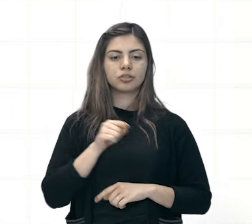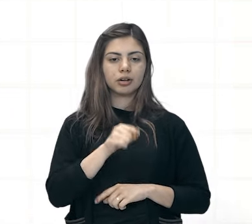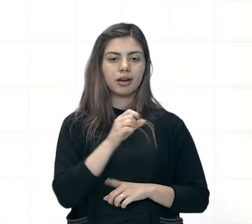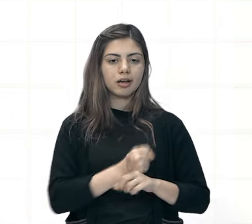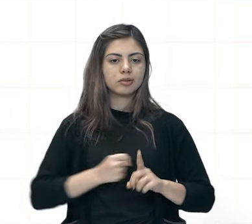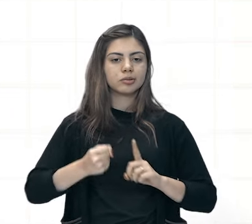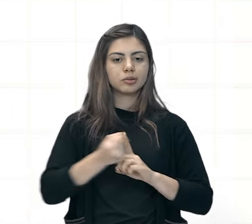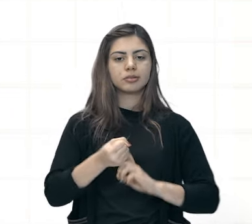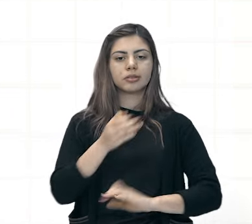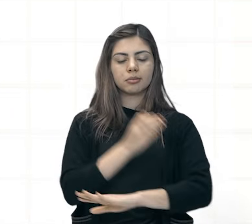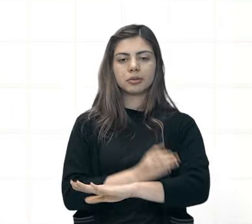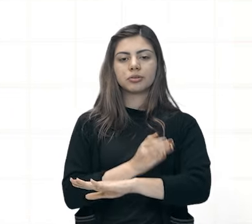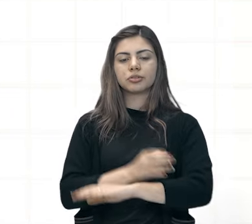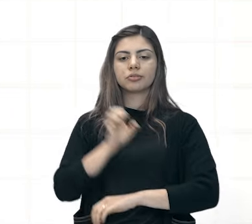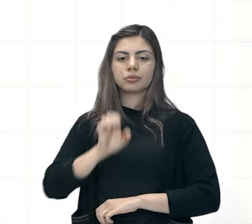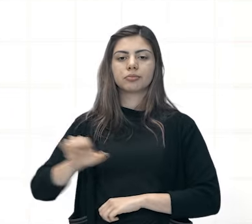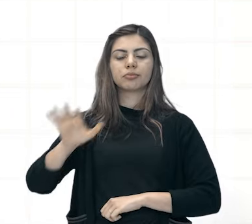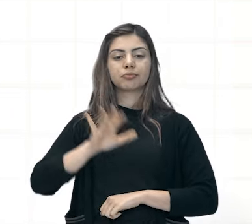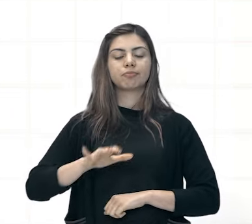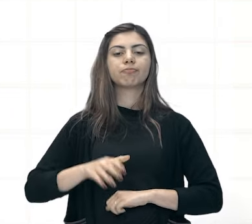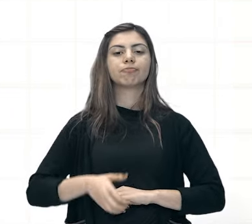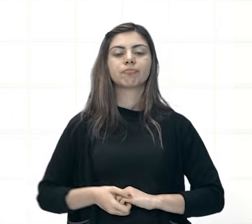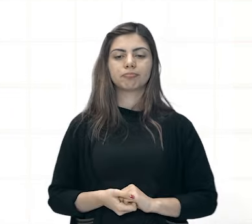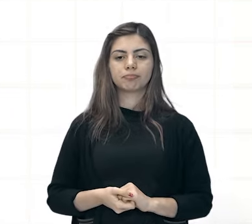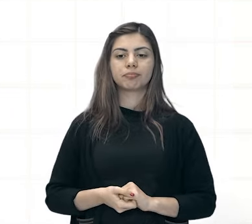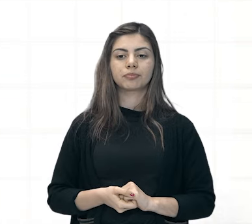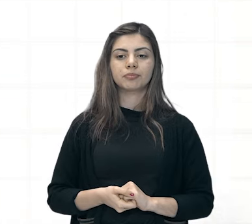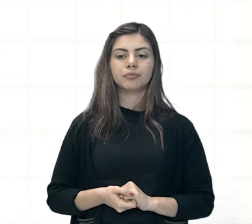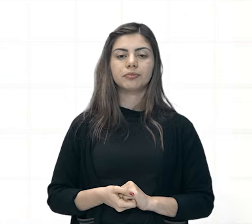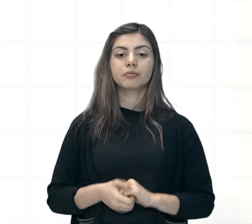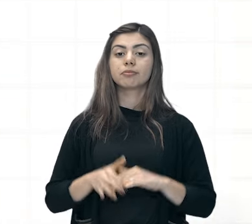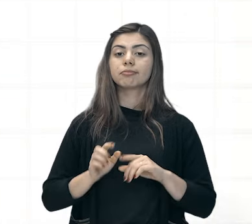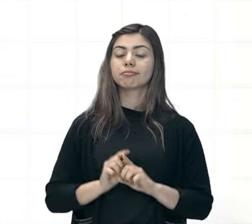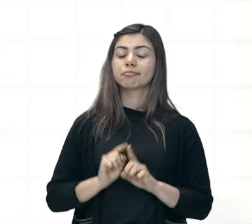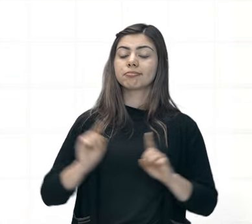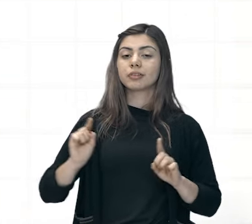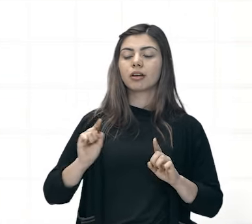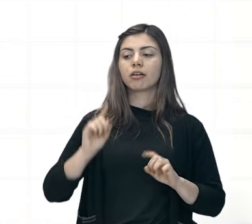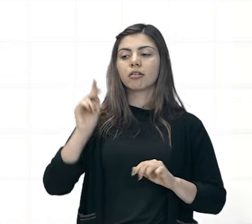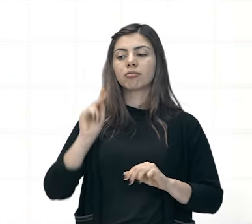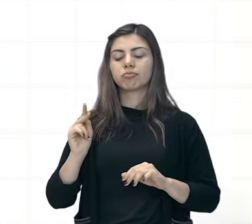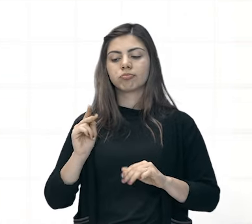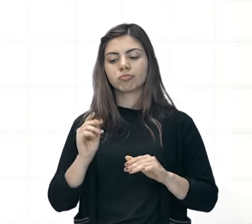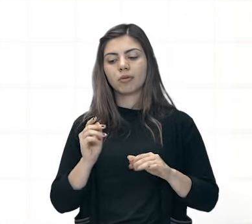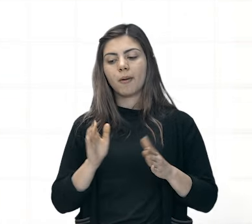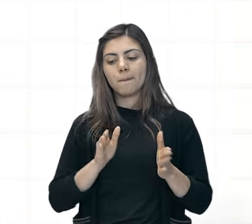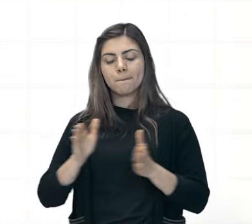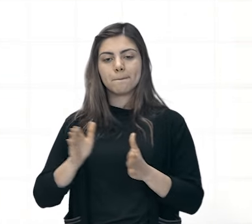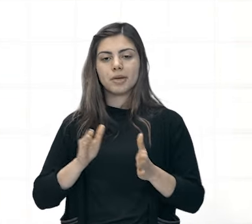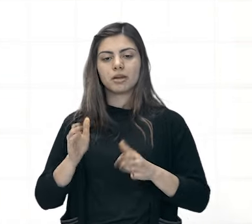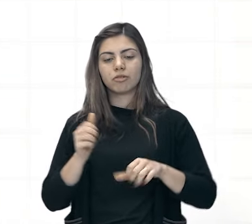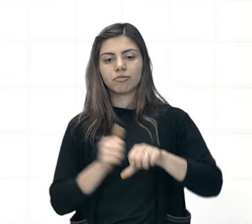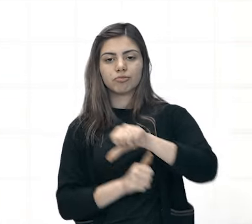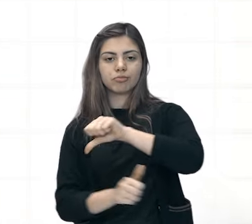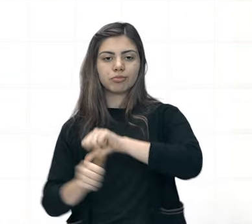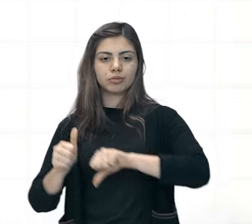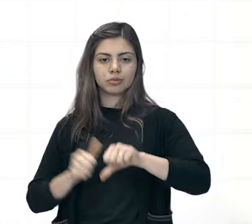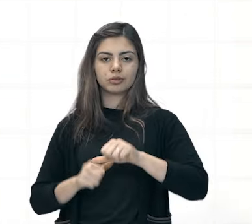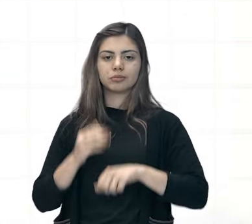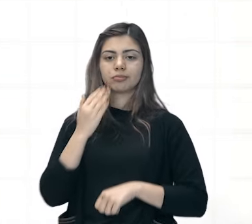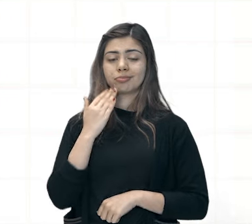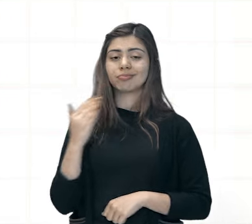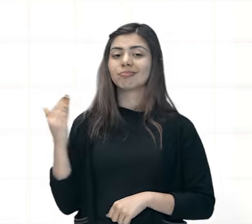medieval da Europa. Mas a história vai mudando e aí a gente tem o advento da